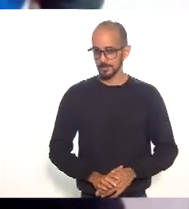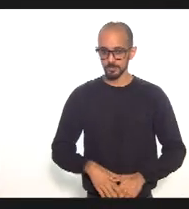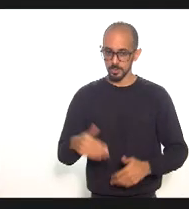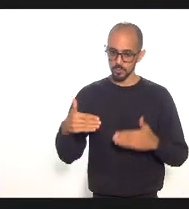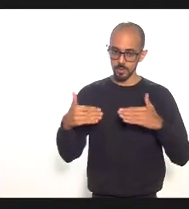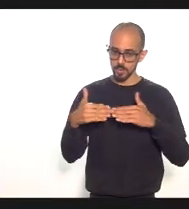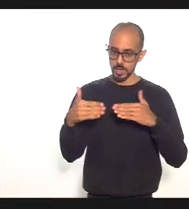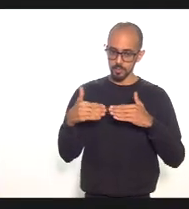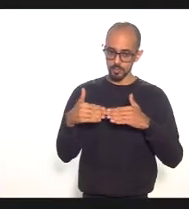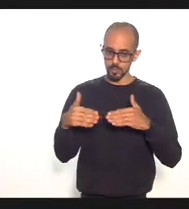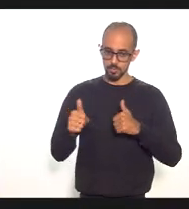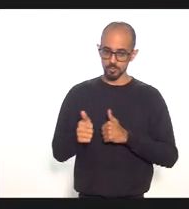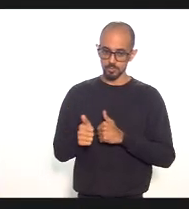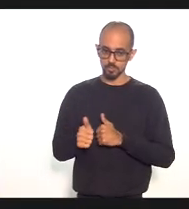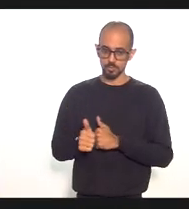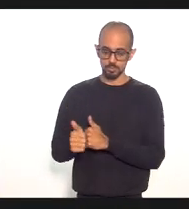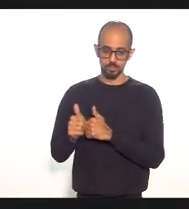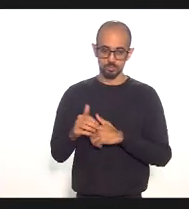Favorável.